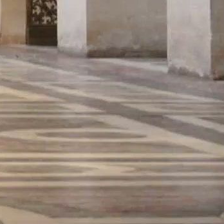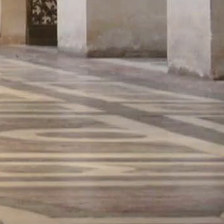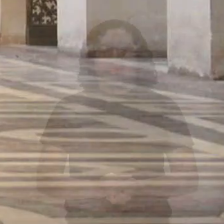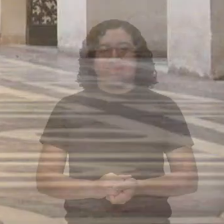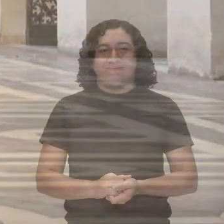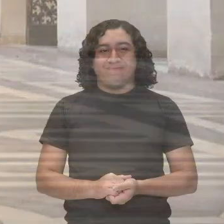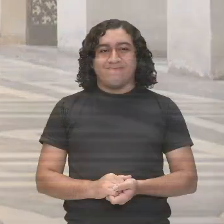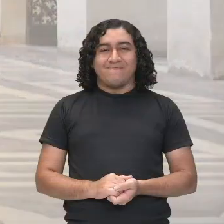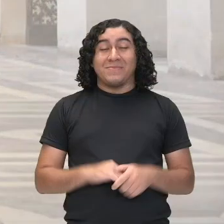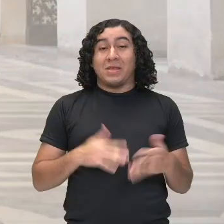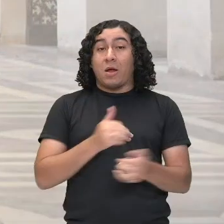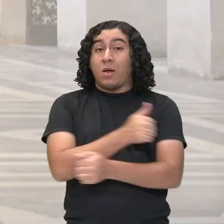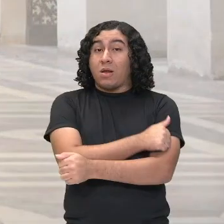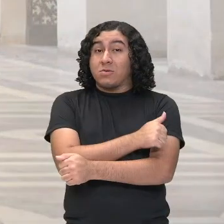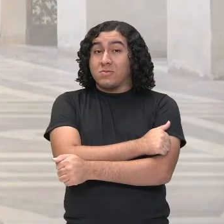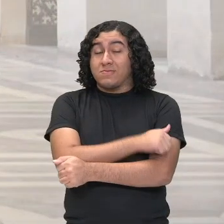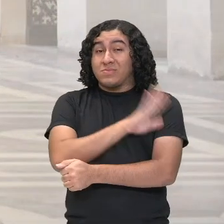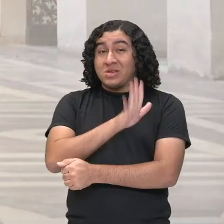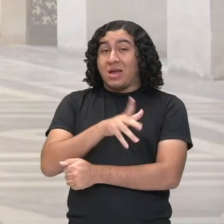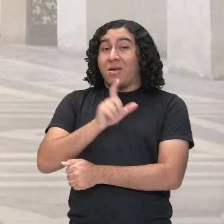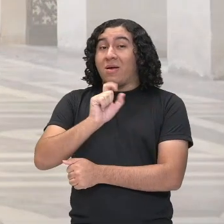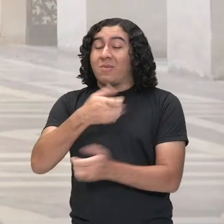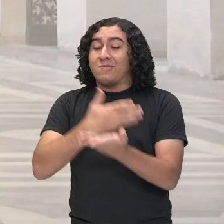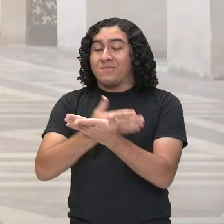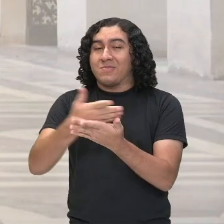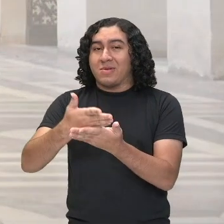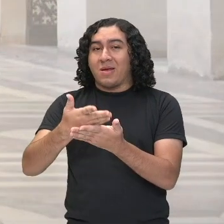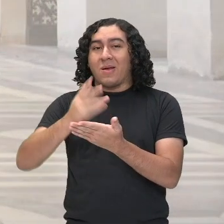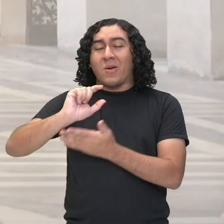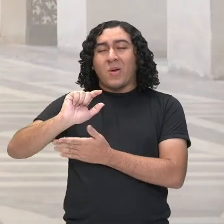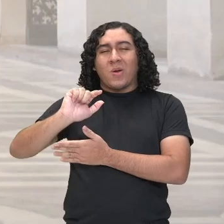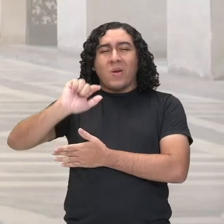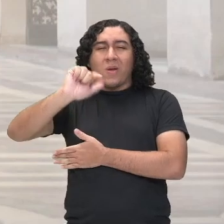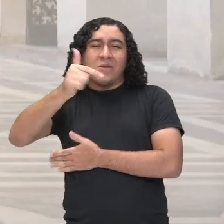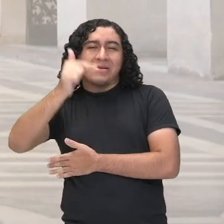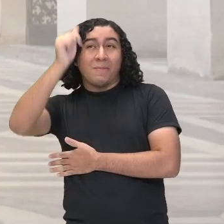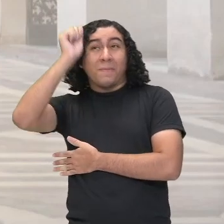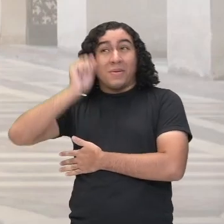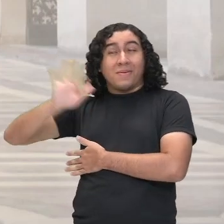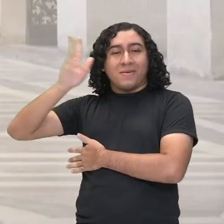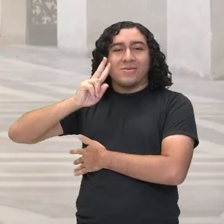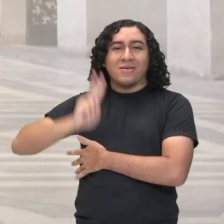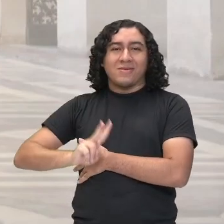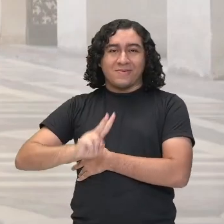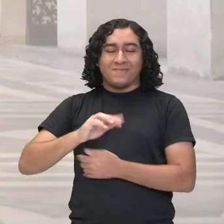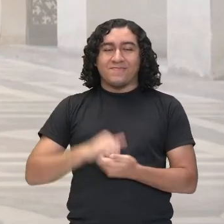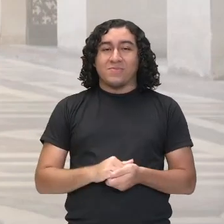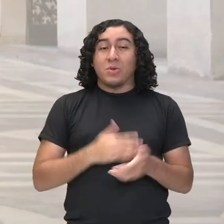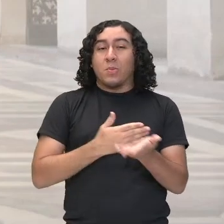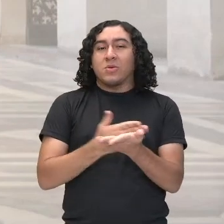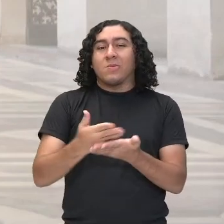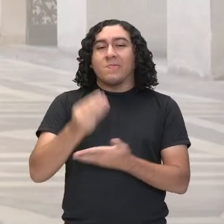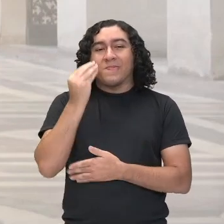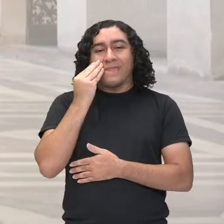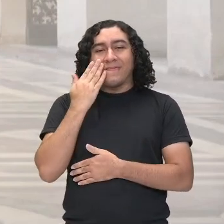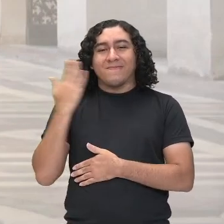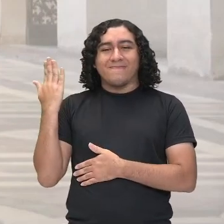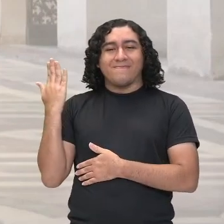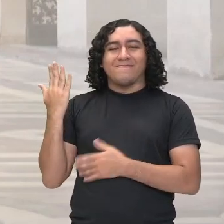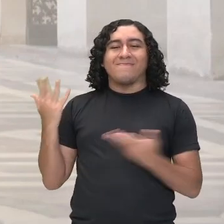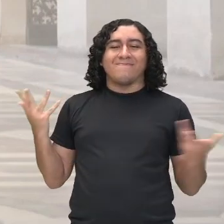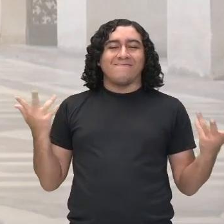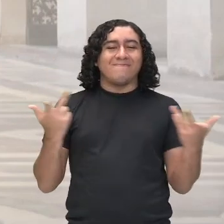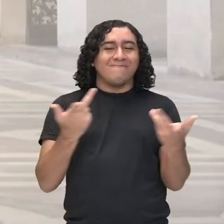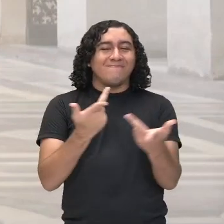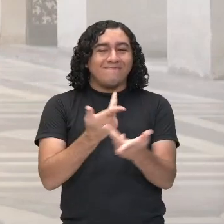Queridos, estão preparados para mais uma viagem pela história? E começando hoje, olha só que local maravilhoso